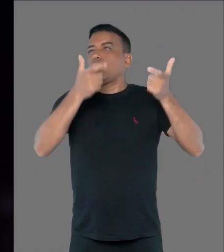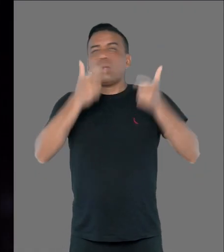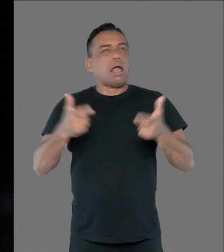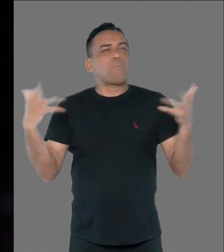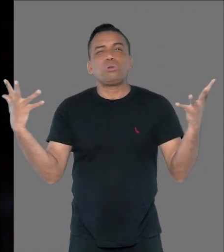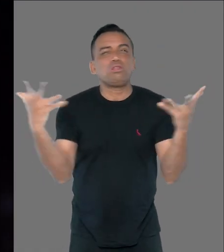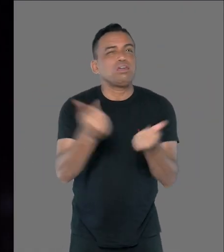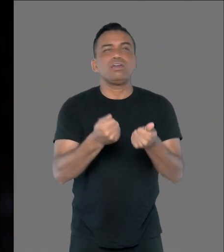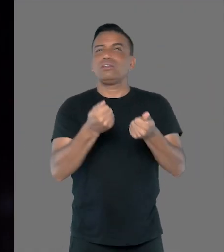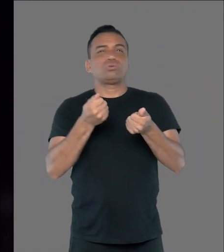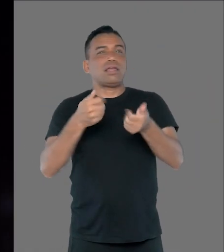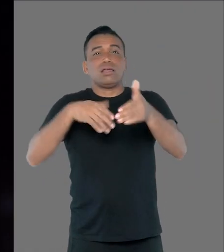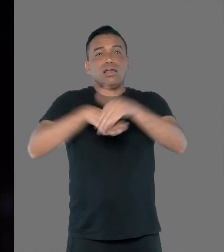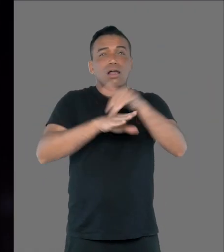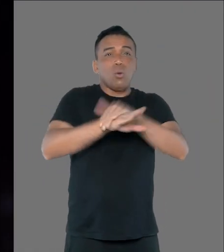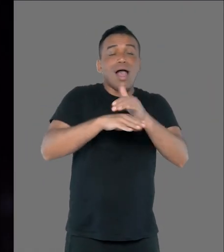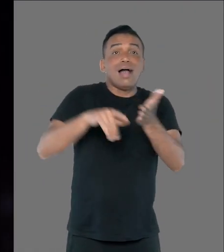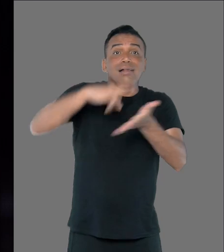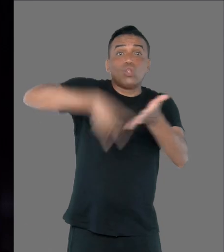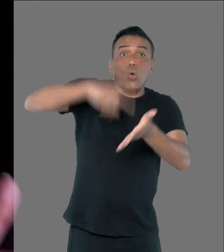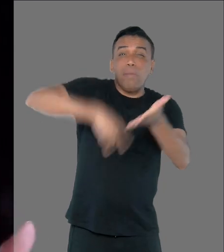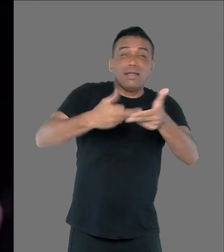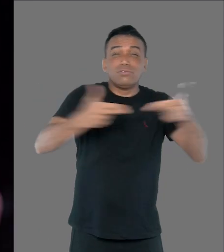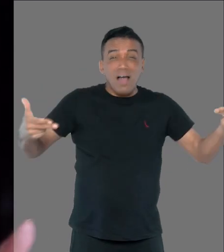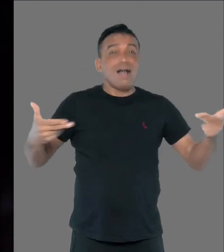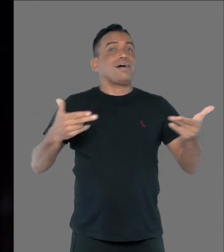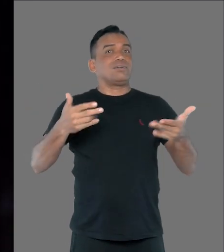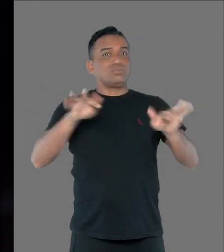imperial. O meu interesse pela família imperial não nasceu